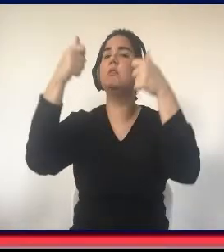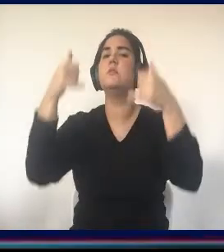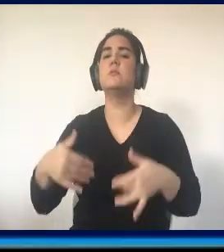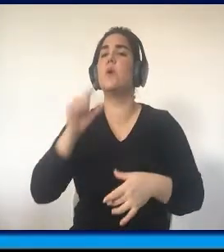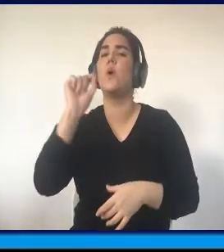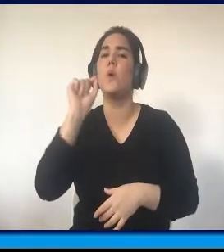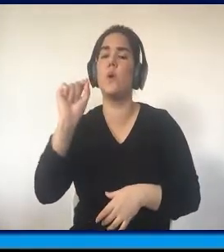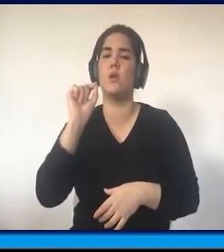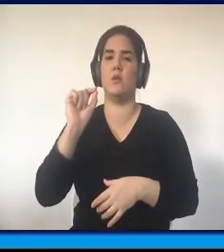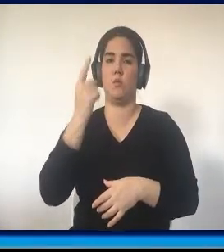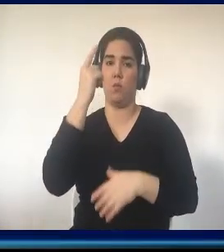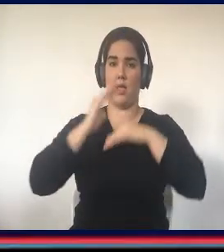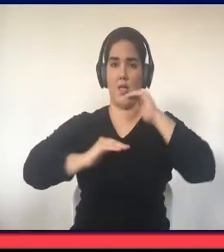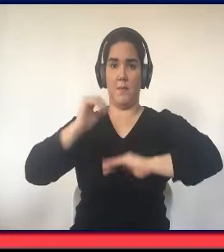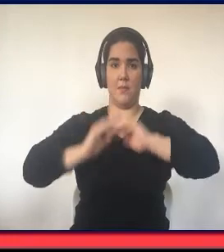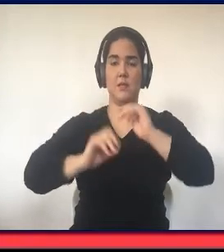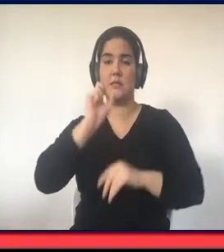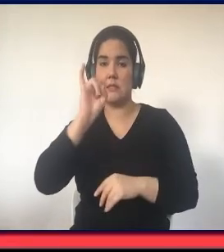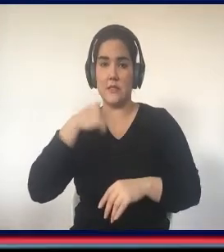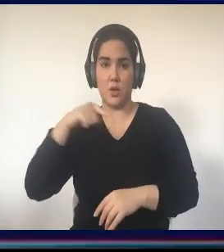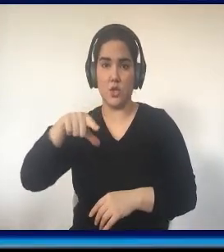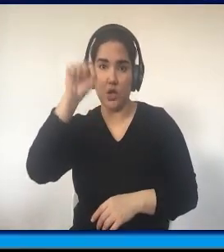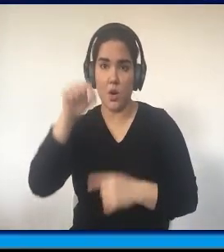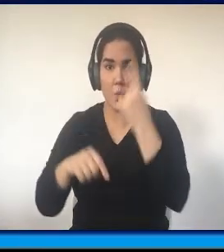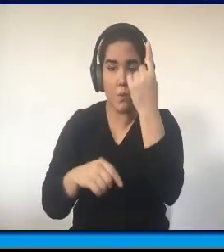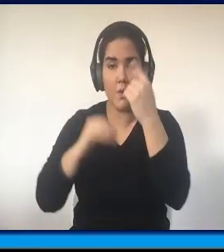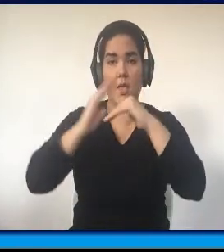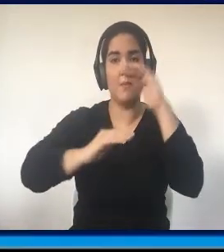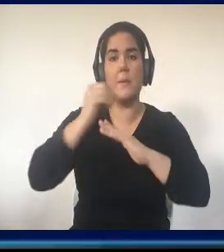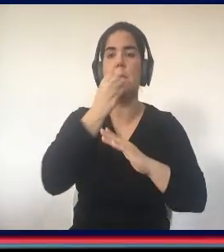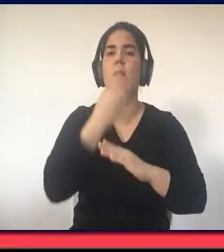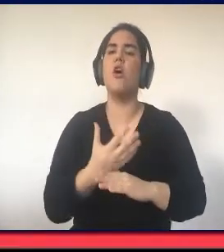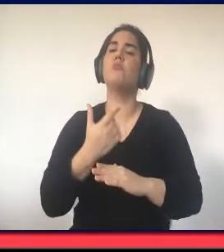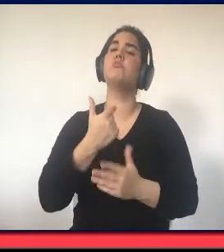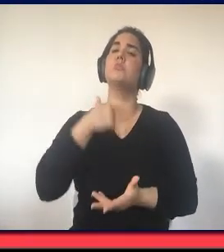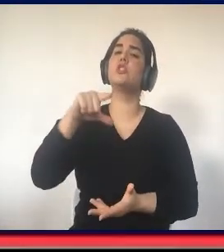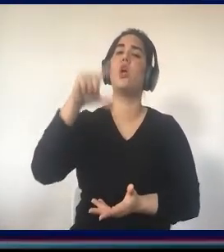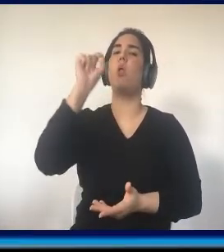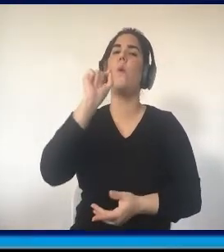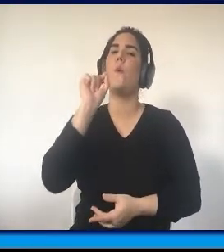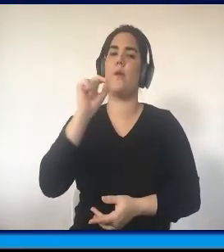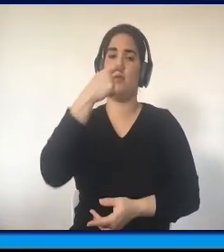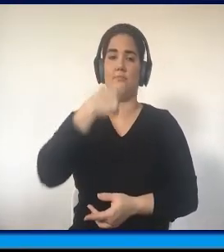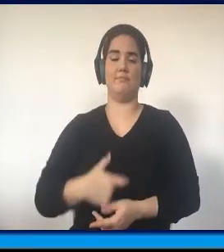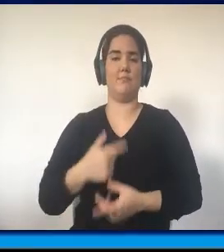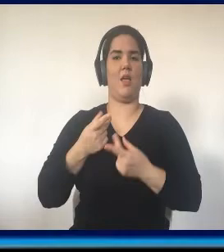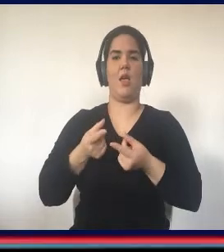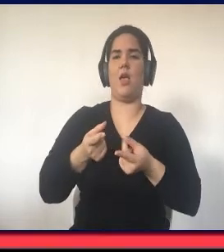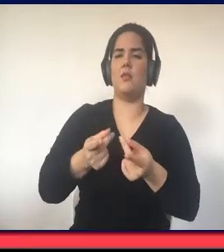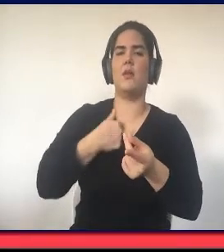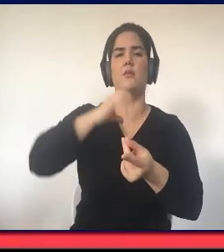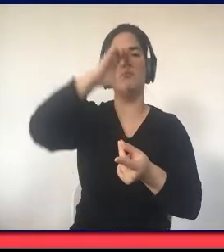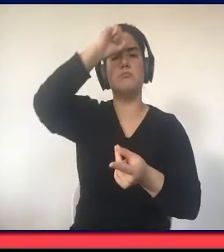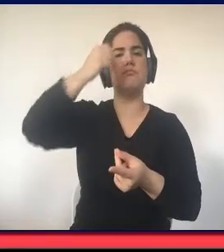for para escolher uma, eu diria, a gente tem que escolher a ser um eterno aprendedor. Porque se a gente parar